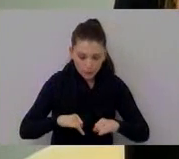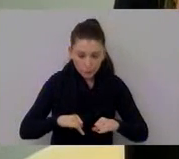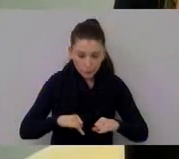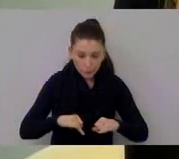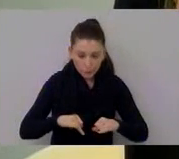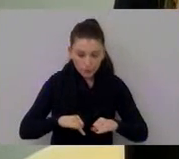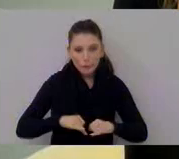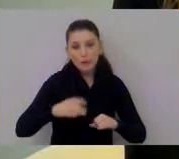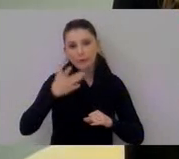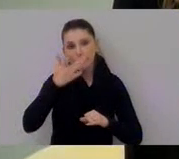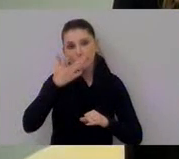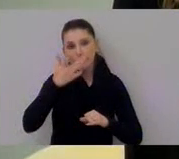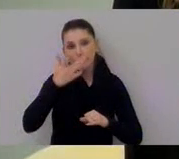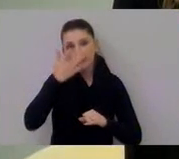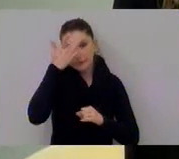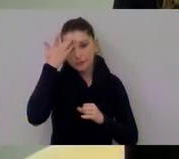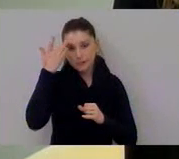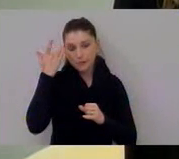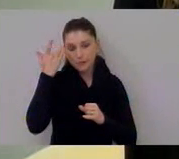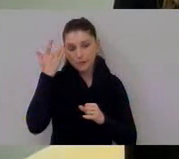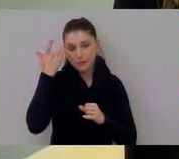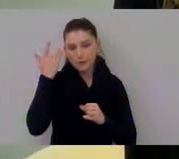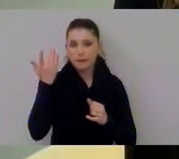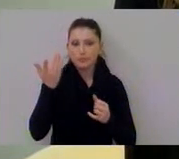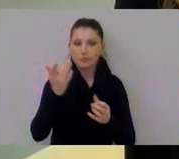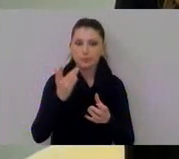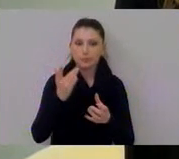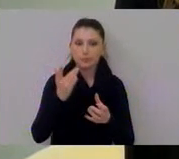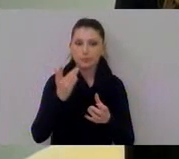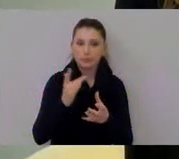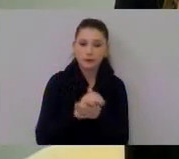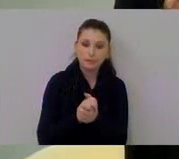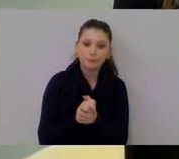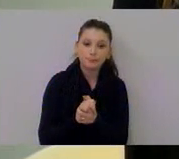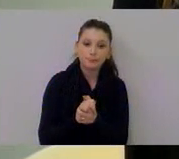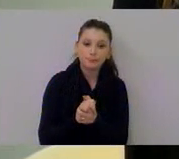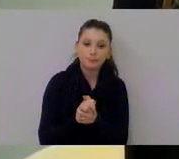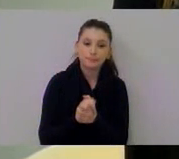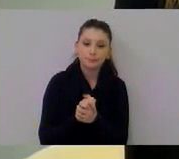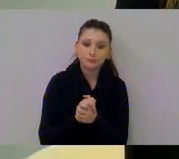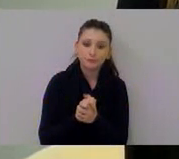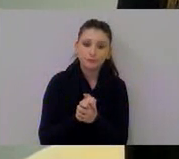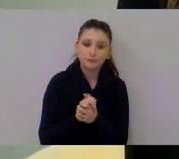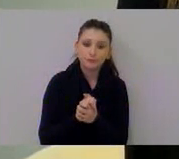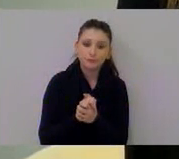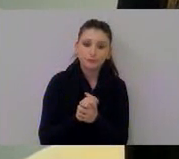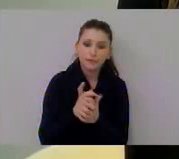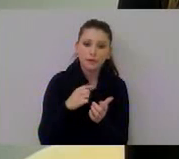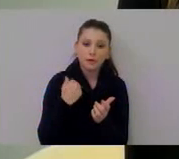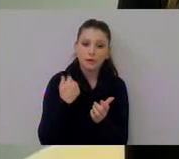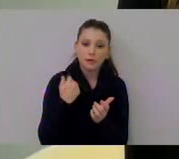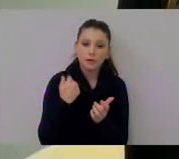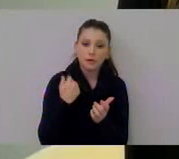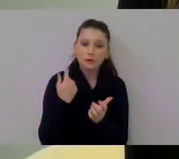problemas. A gente sabe também que muito tem que se fazer,